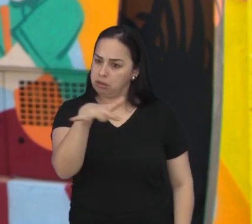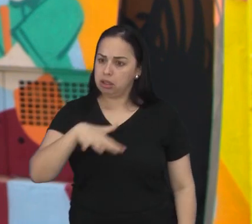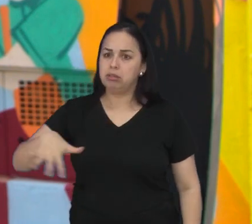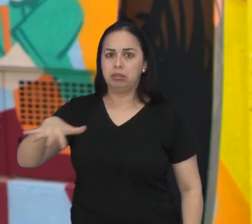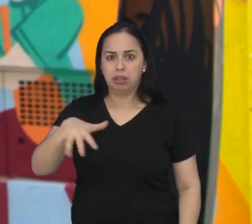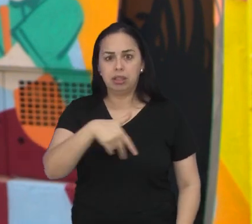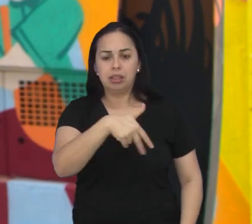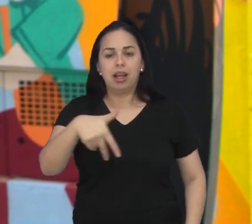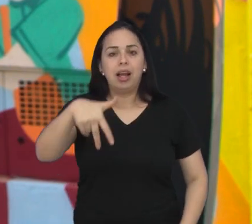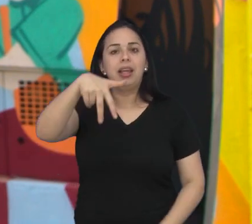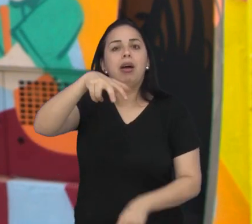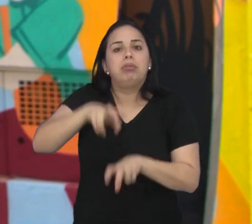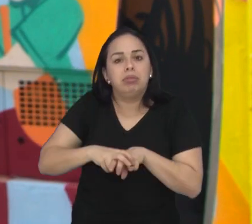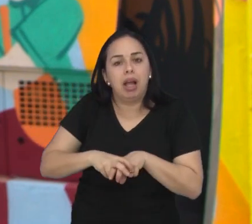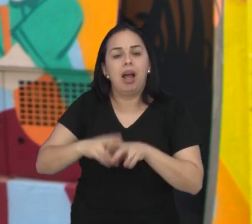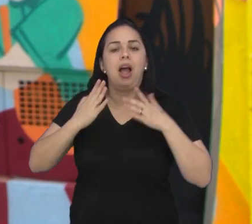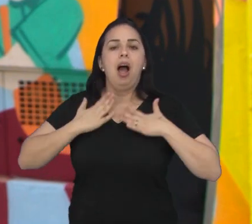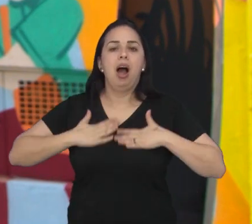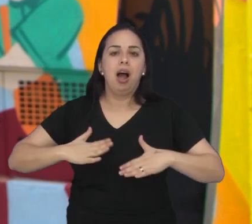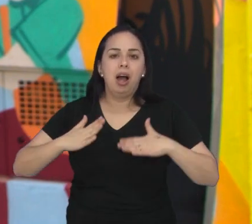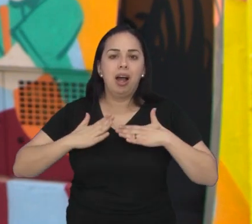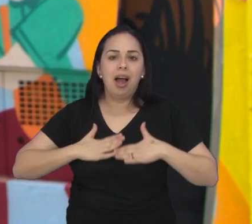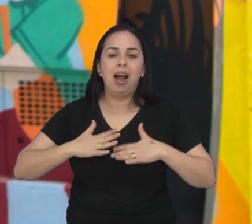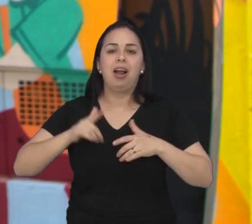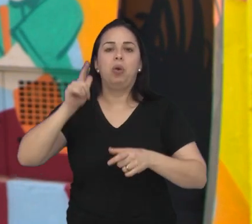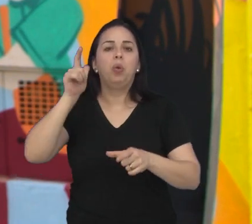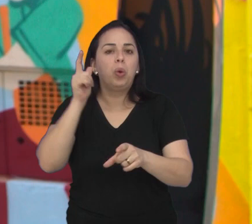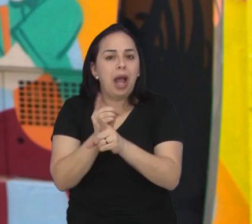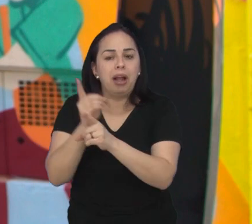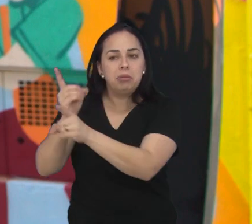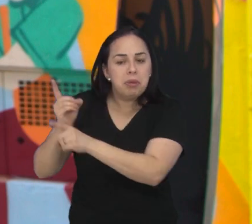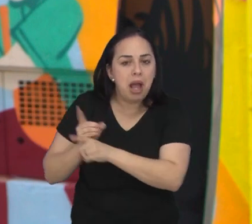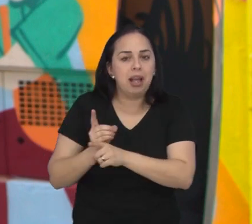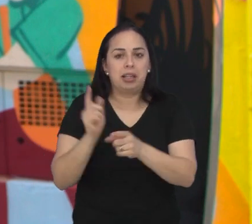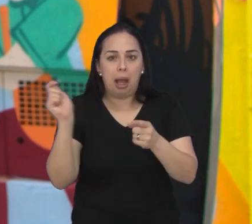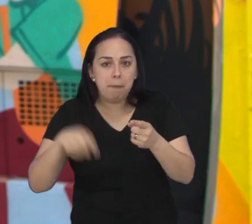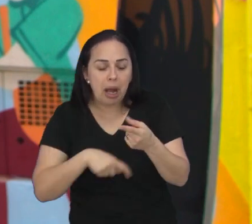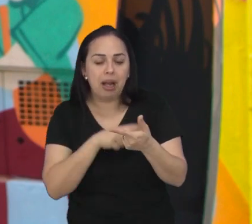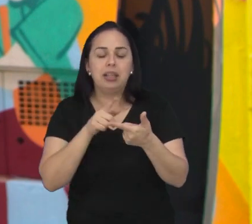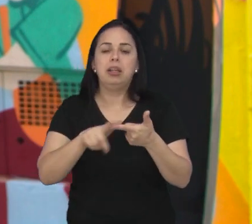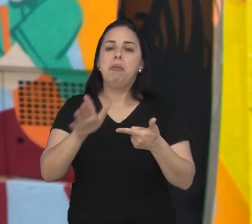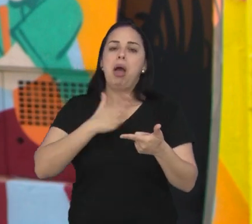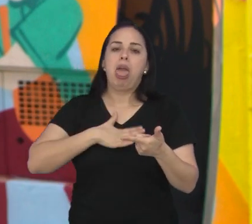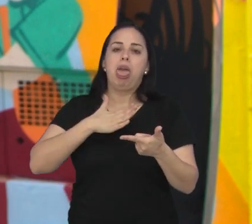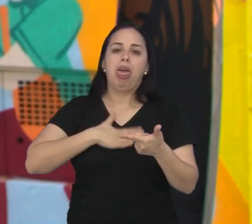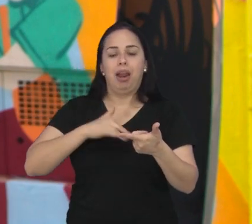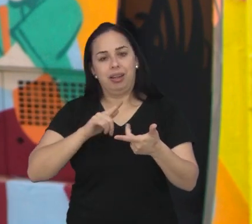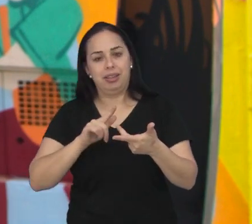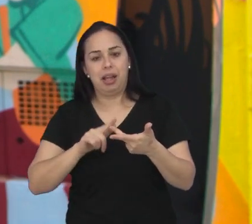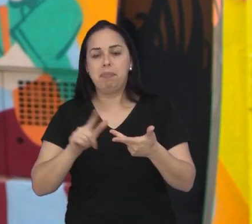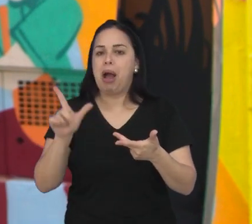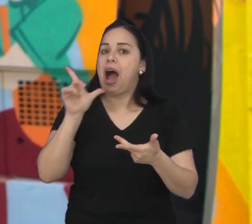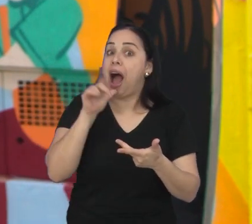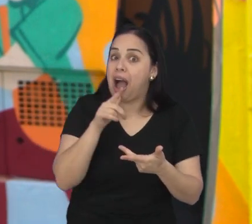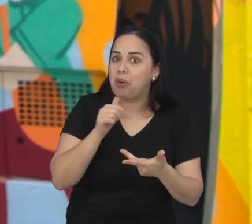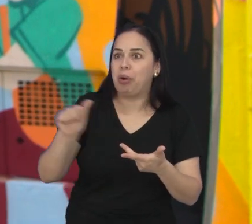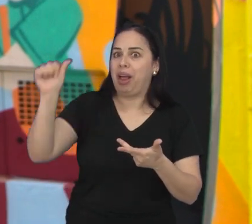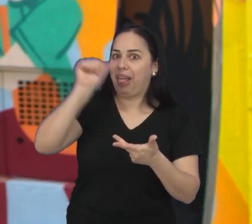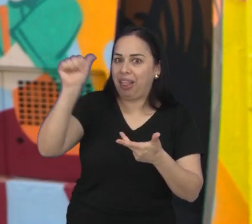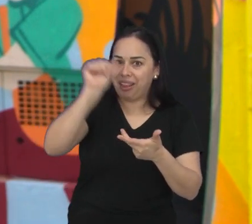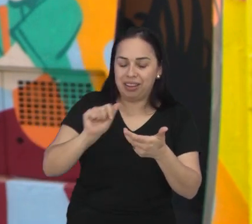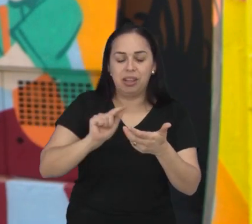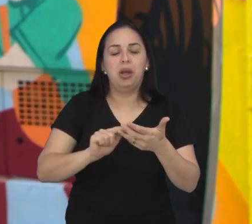nessa região aqui como um apoio né um apoio como ponto de encontro ou mesmo uma parada para Descanso seja para beber